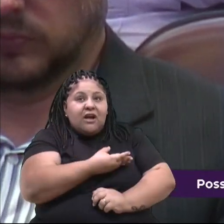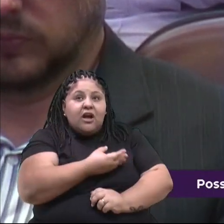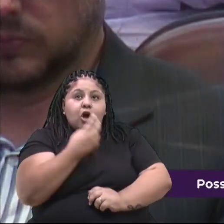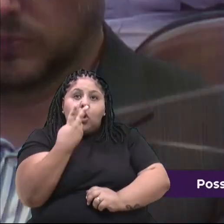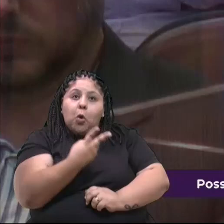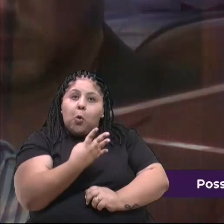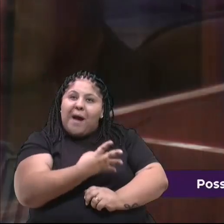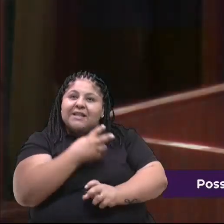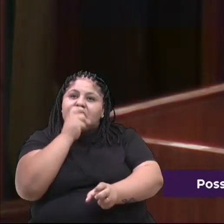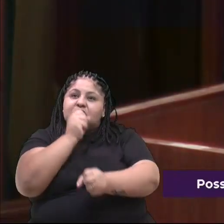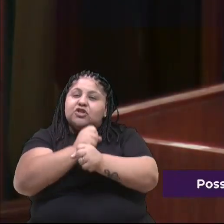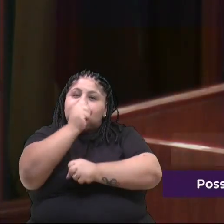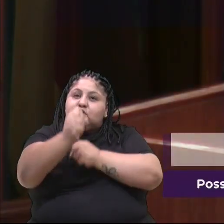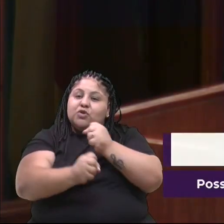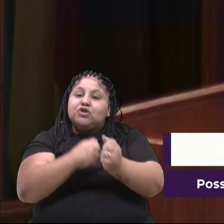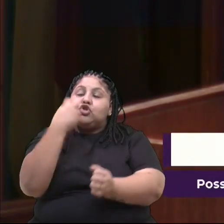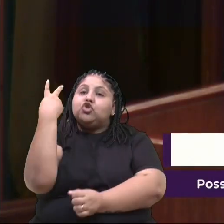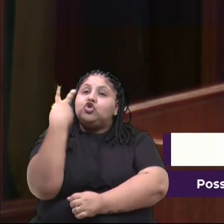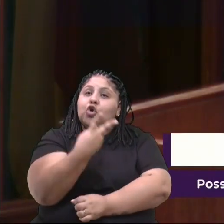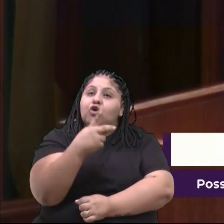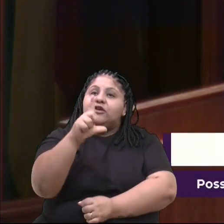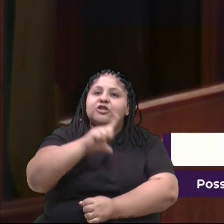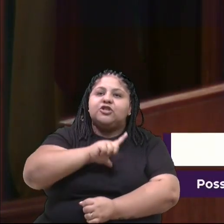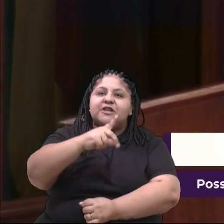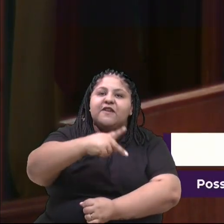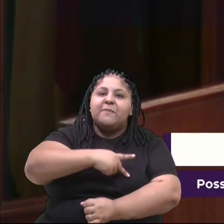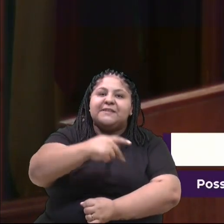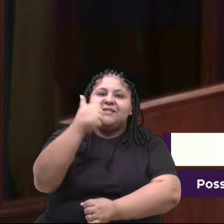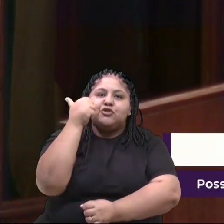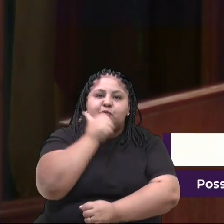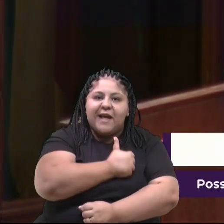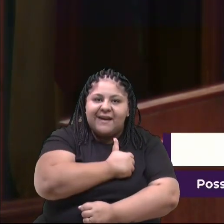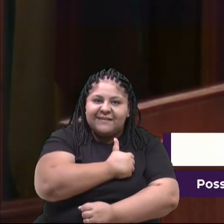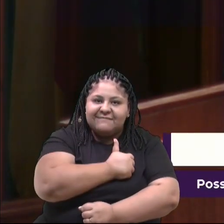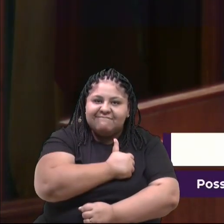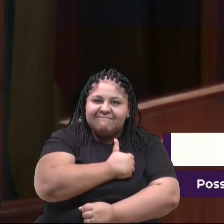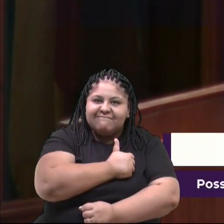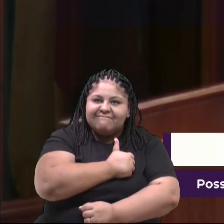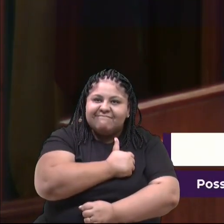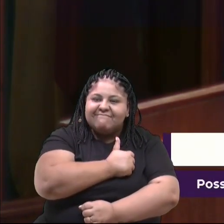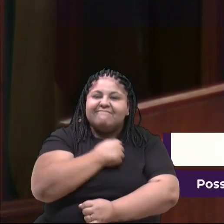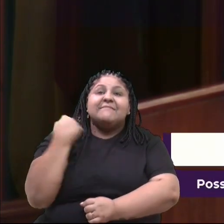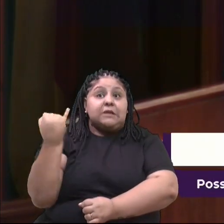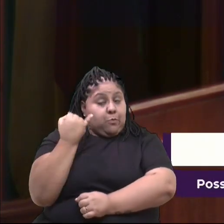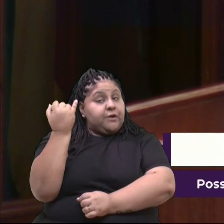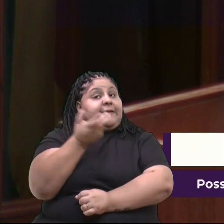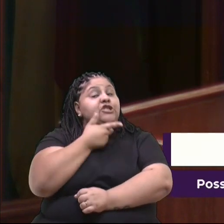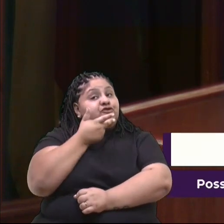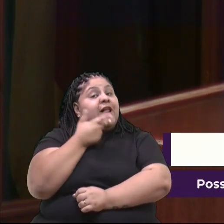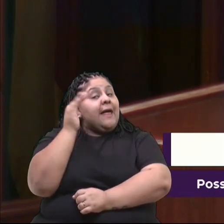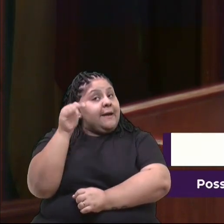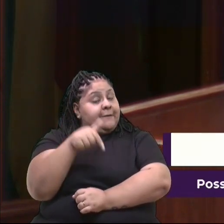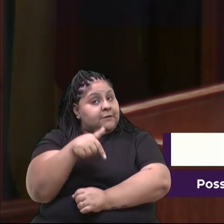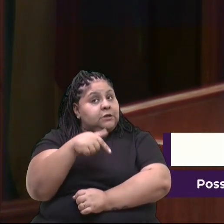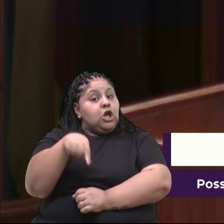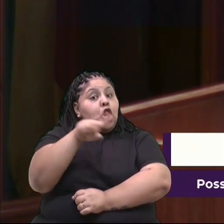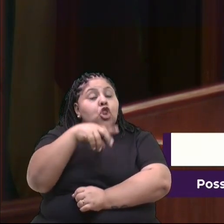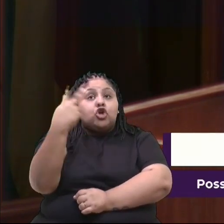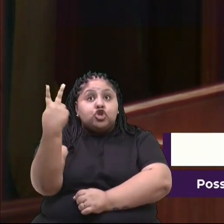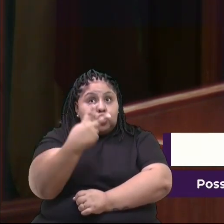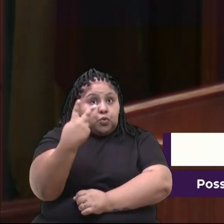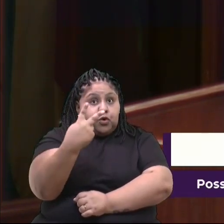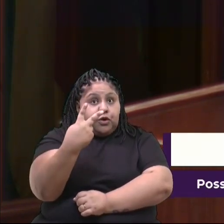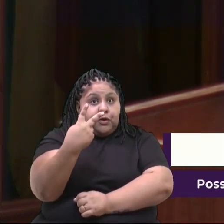4 anos, 2 tiveram presidentes mulheres. E é importante reforçar aqui que nós